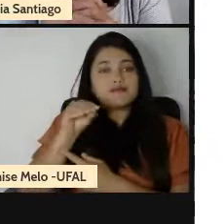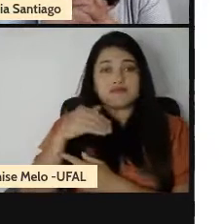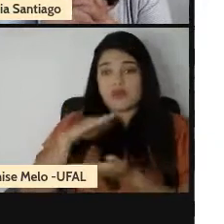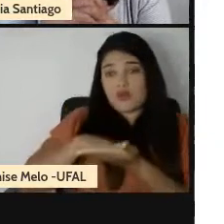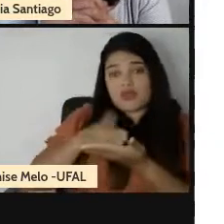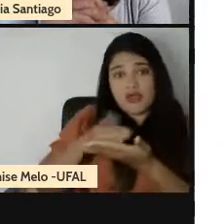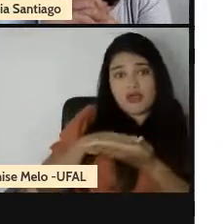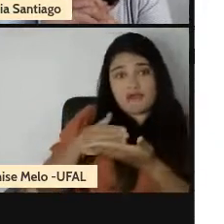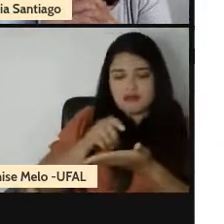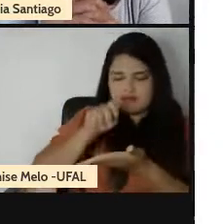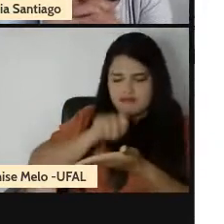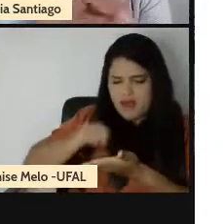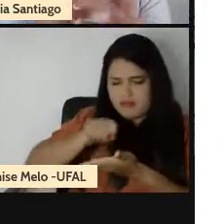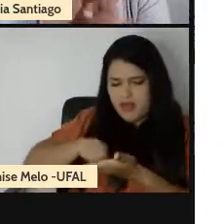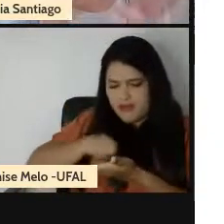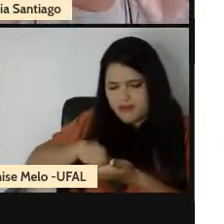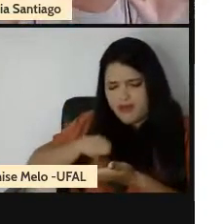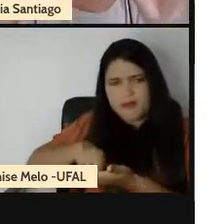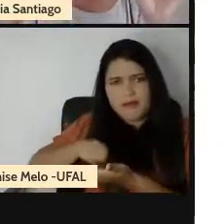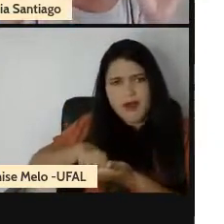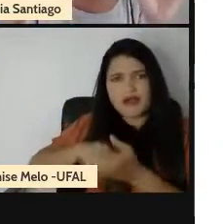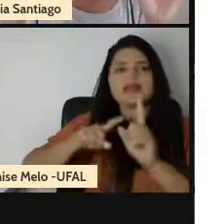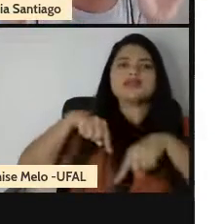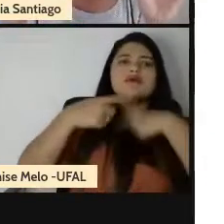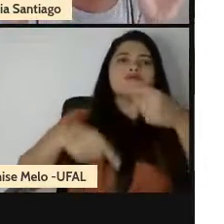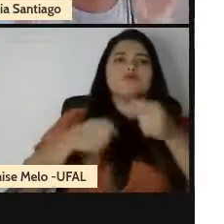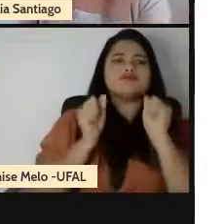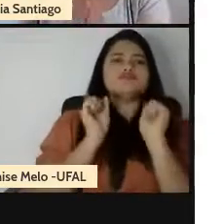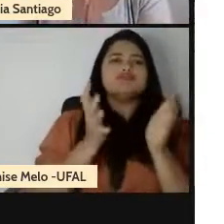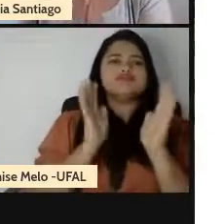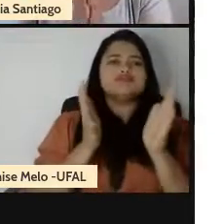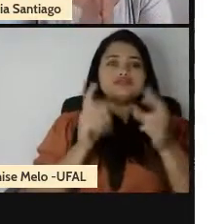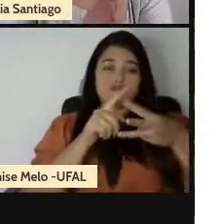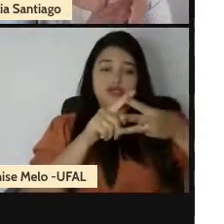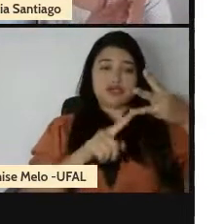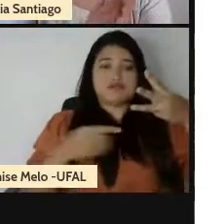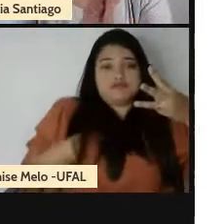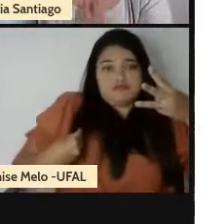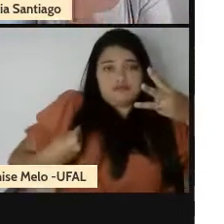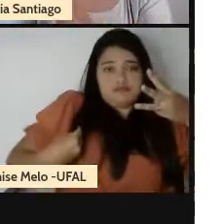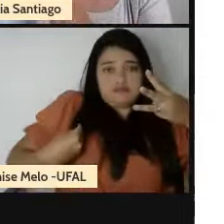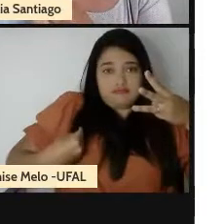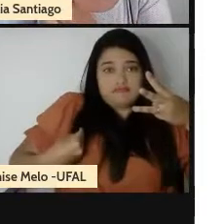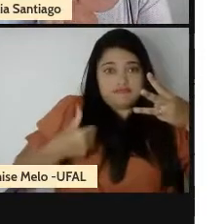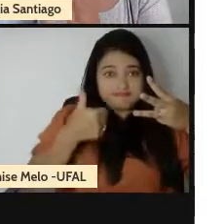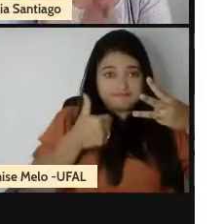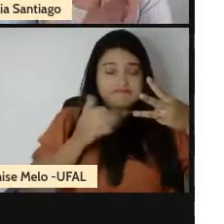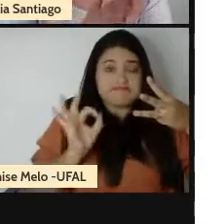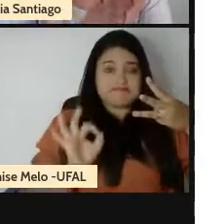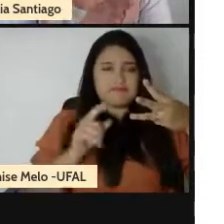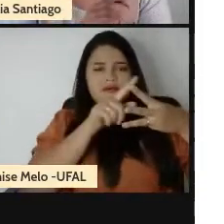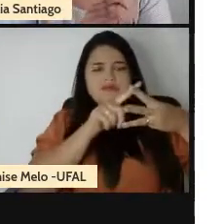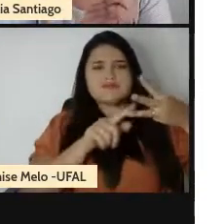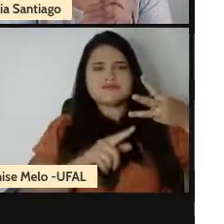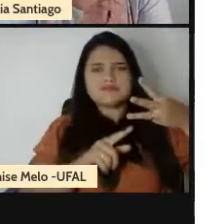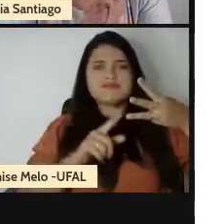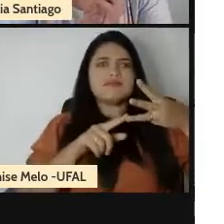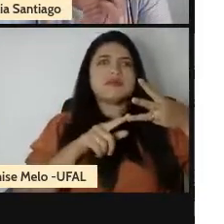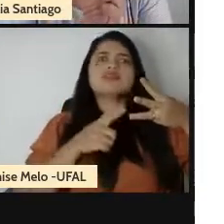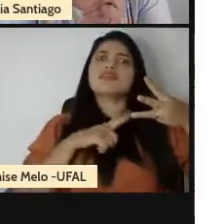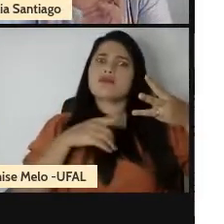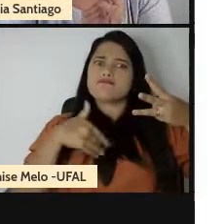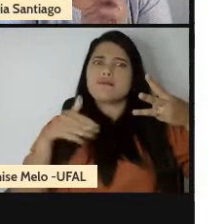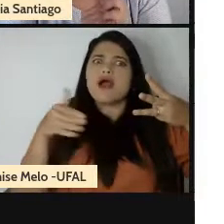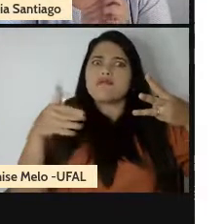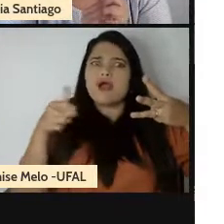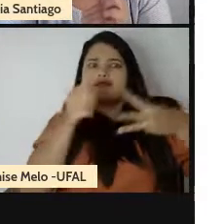notas e depois ele faz a interpretação. Essas são as 3 principais modalidades. Mas dessas modalidades derivam muitas outras